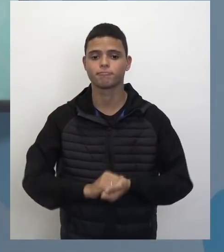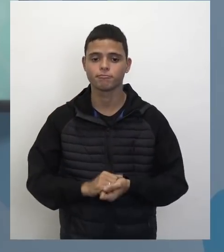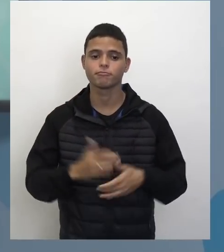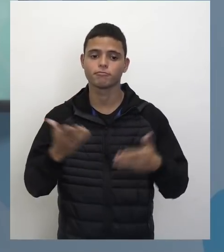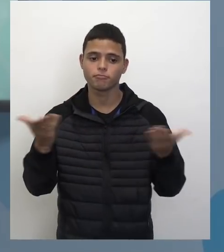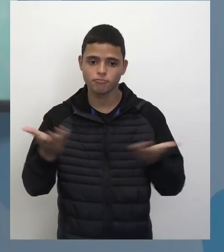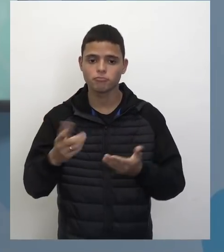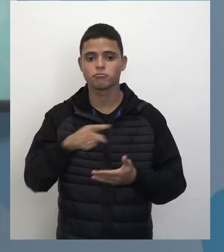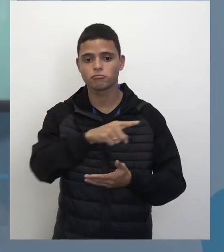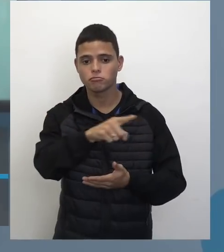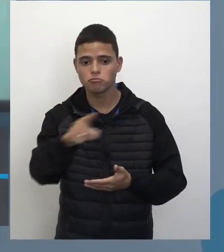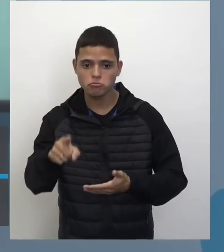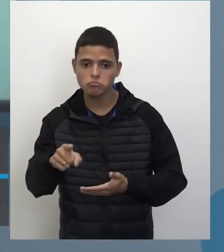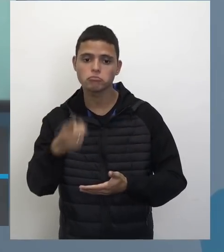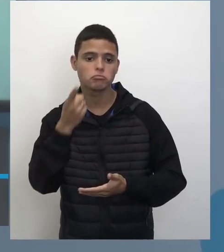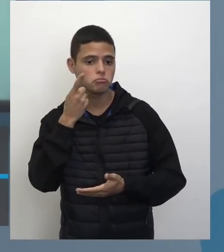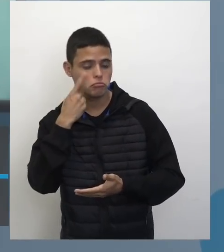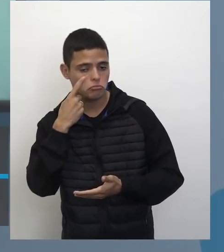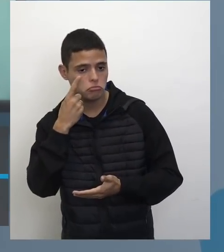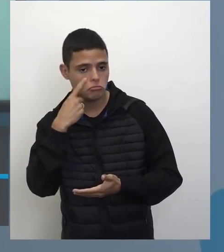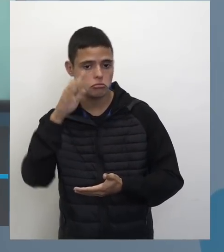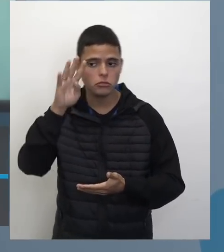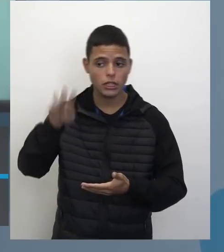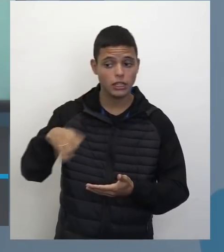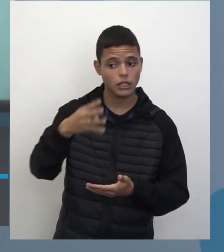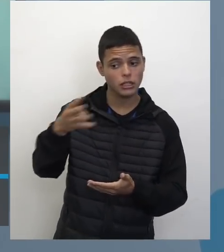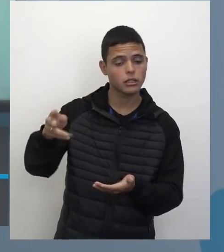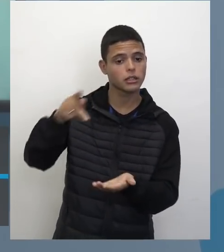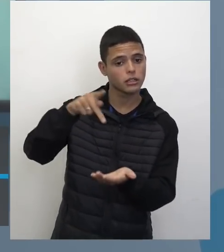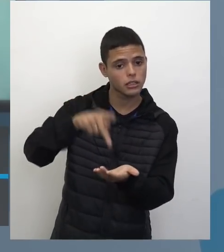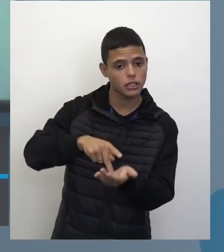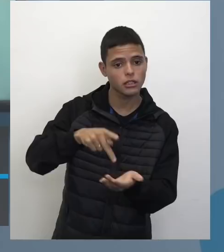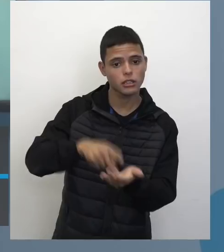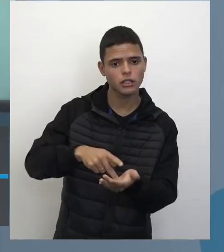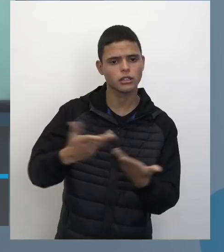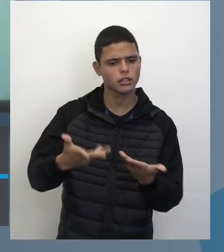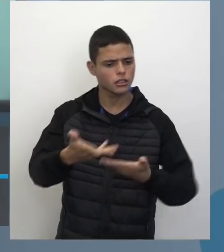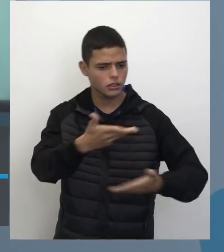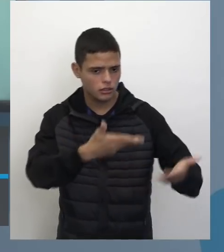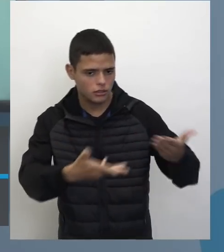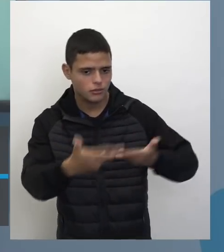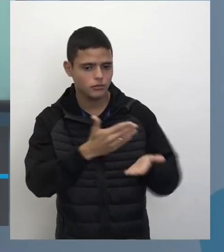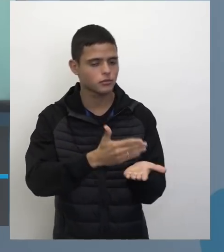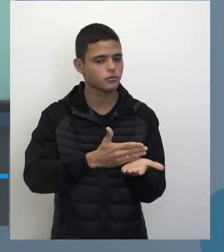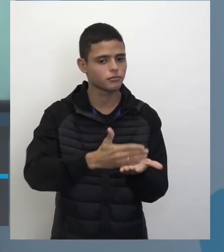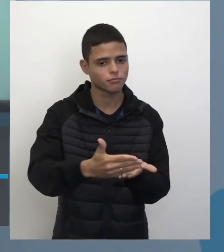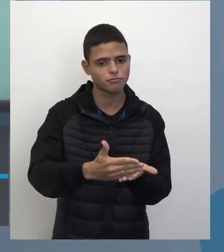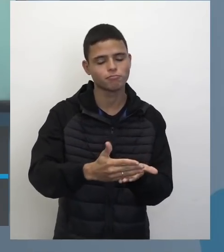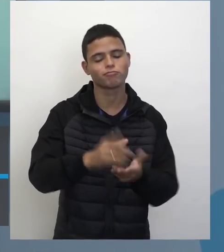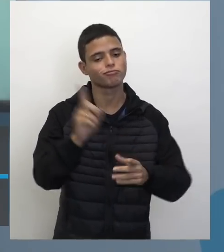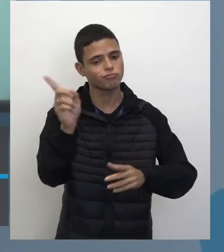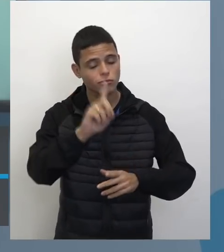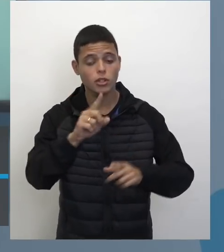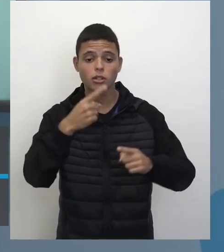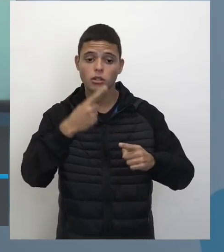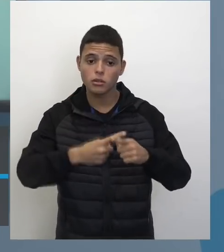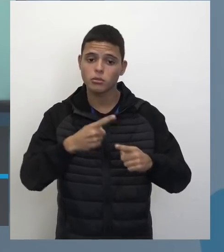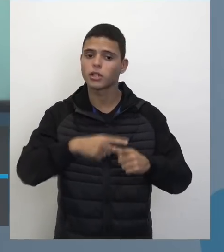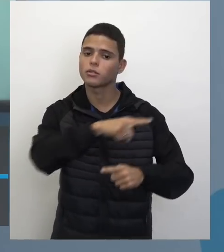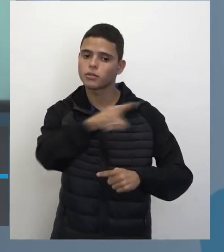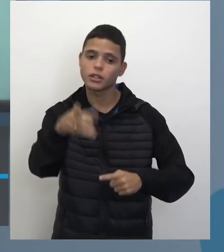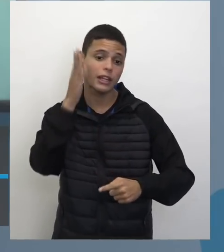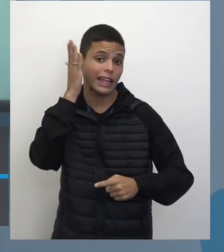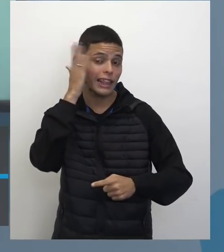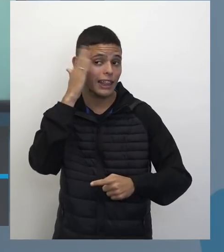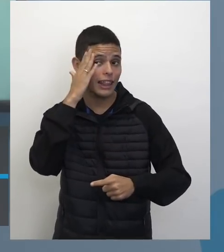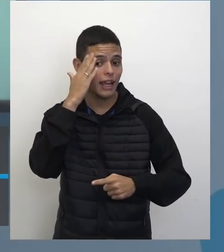aí a tabela da verdade. Não coloquei interação no começo da aula, porque vocês sabem que a aula, quando a gente vai falar sobre programação, sobre essas coisas, a aula passa